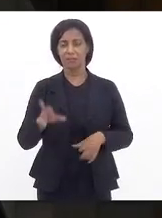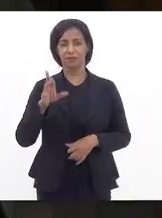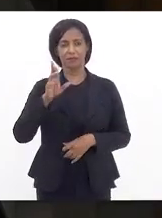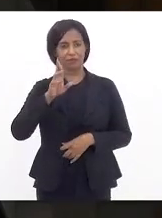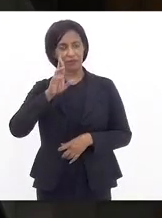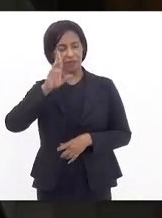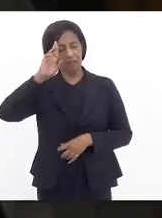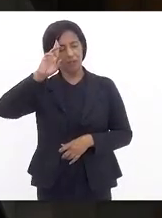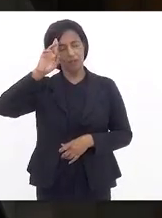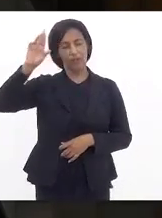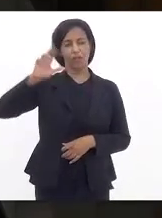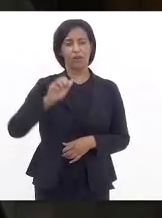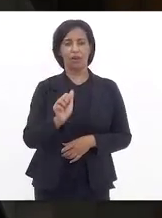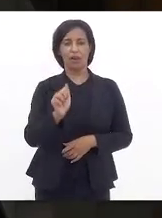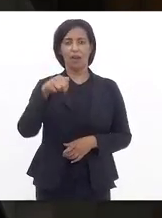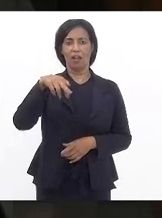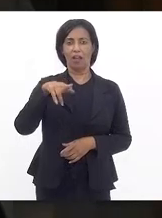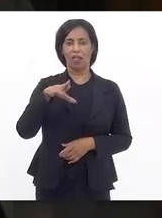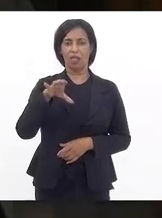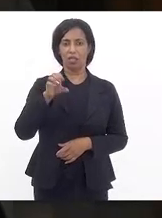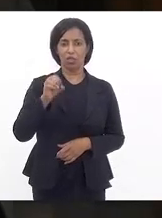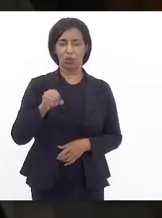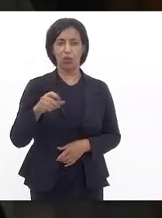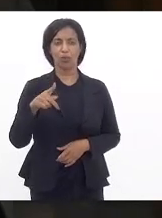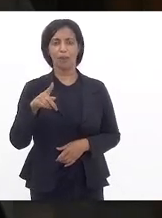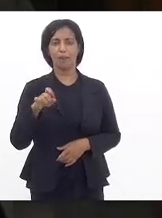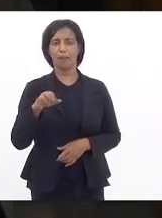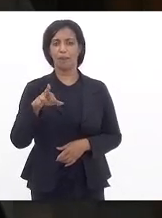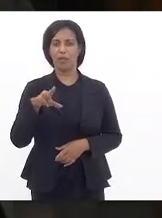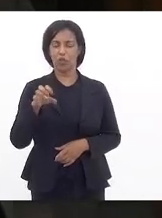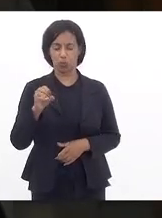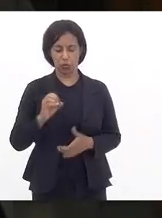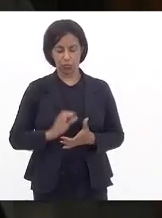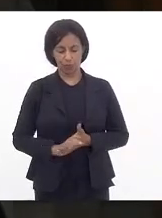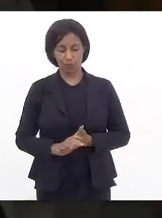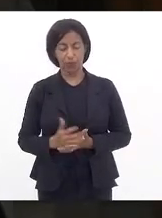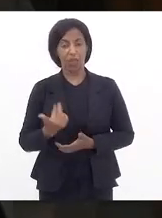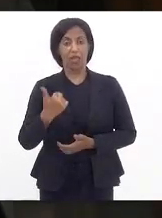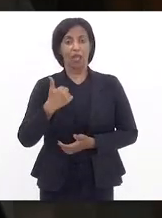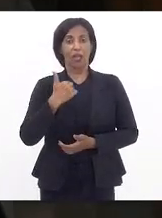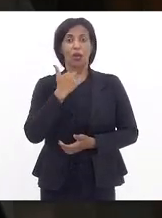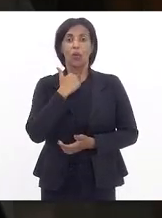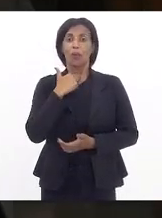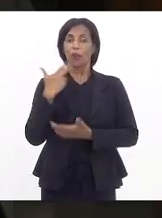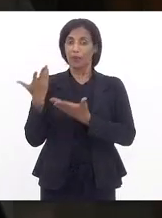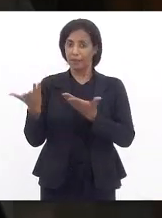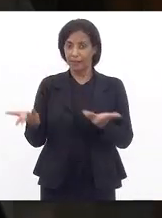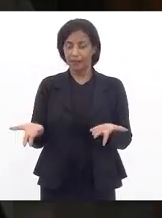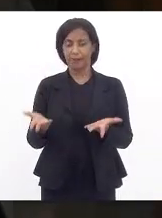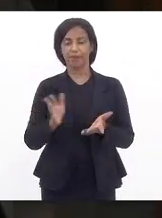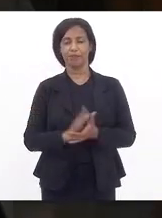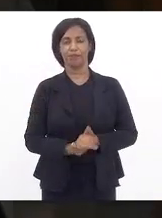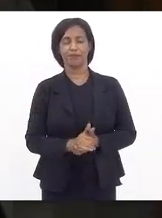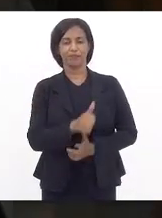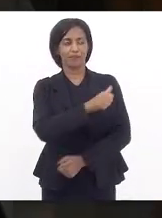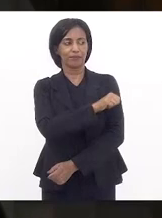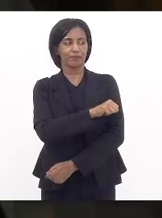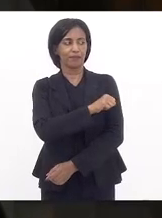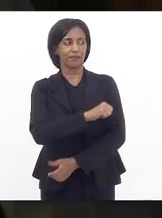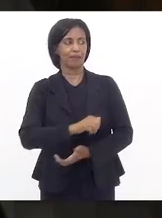ao Senhor Antônio Oscar Peixoto Vieira e eu não poderia deputada enfermeira Rejane